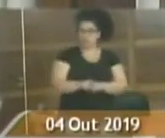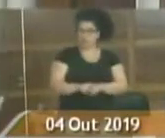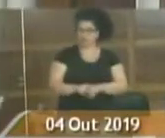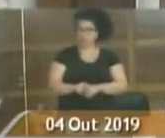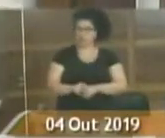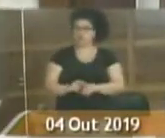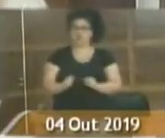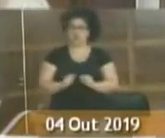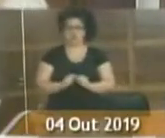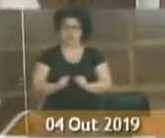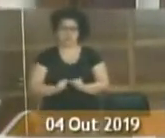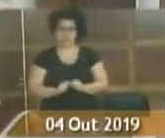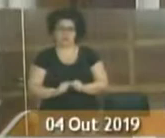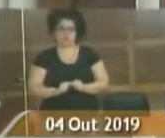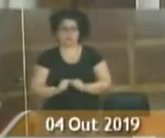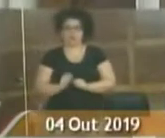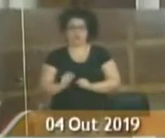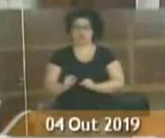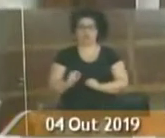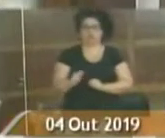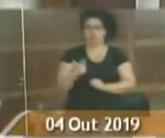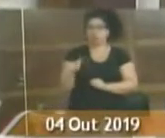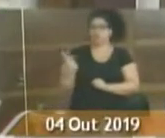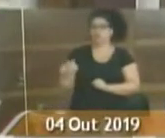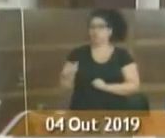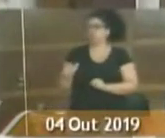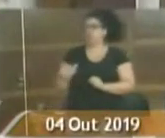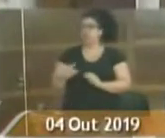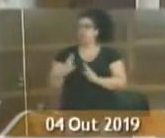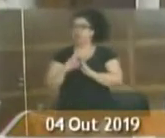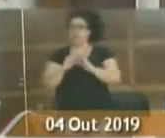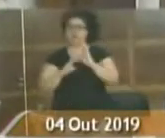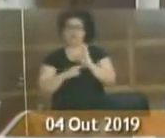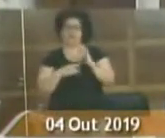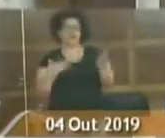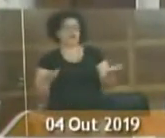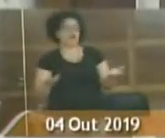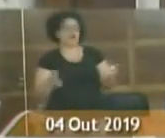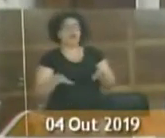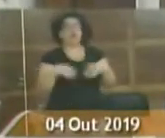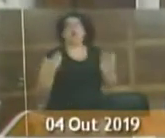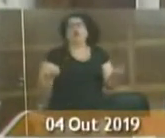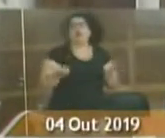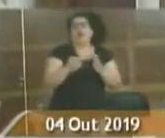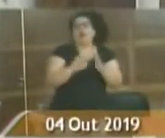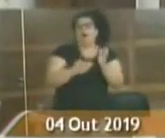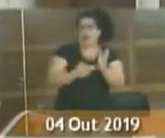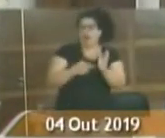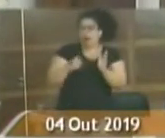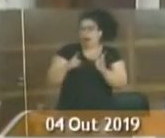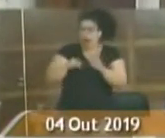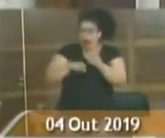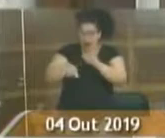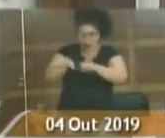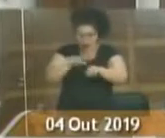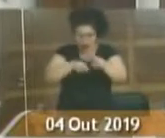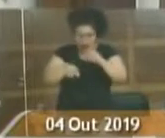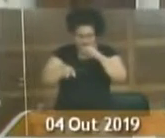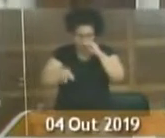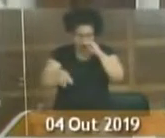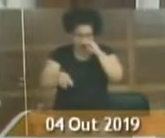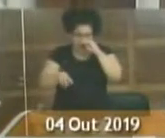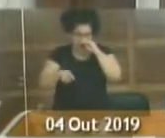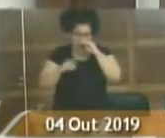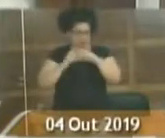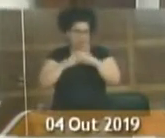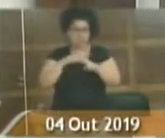fazendo? O protocolo, não existe uma regra assim. Ai, Luana, qual é o protocolo? Não, é diferenciado. Porque eu tenho um animal que